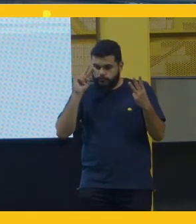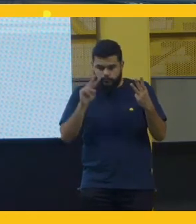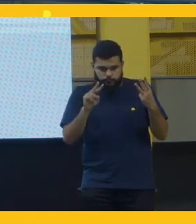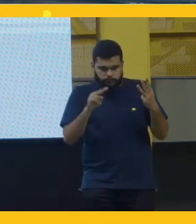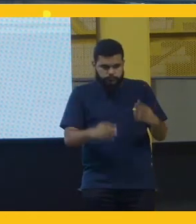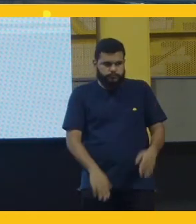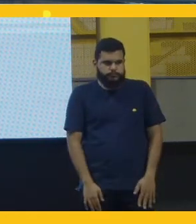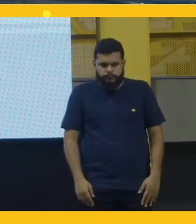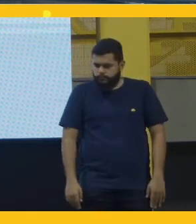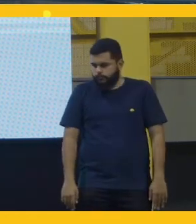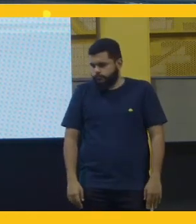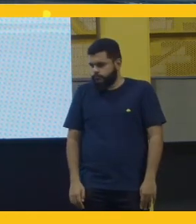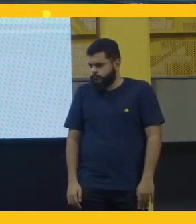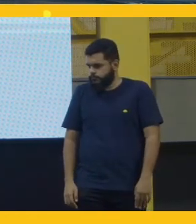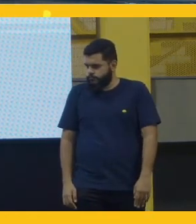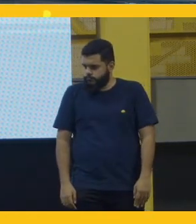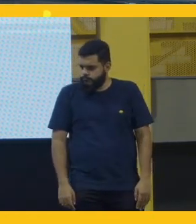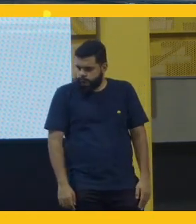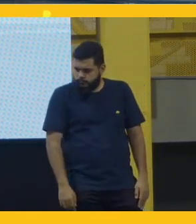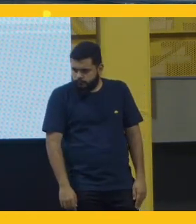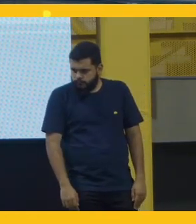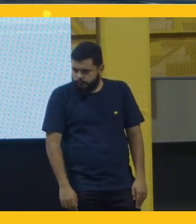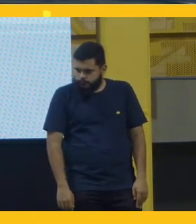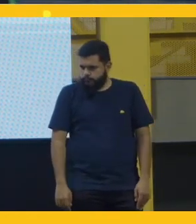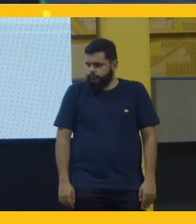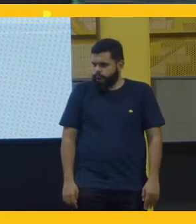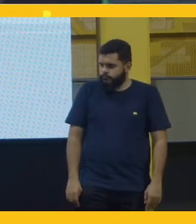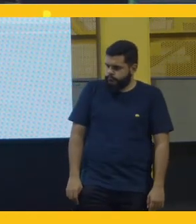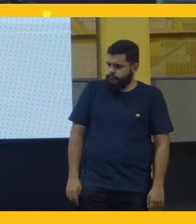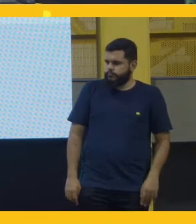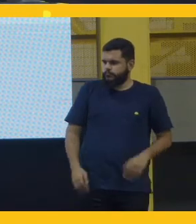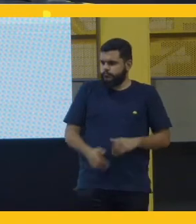turistas. Tá aí as três faixas.